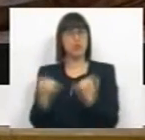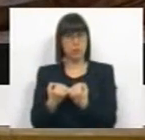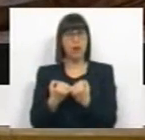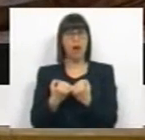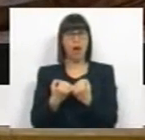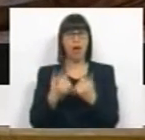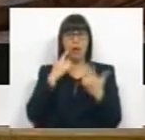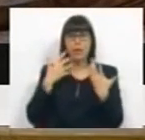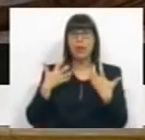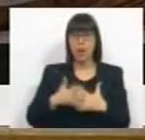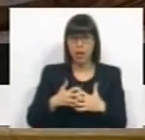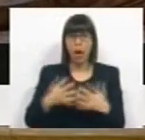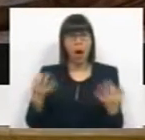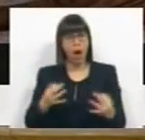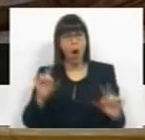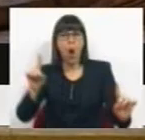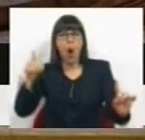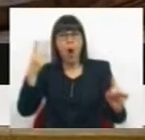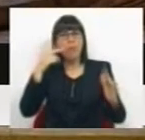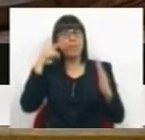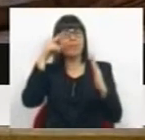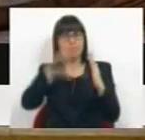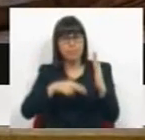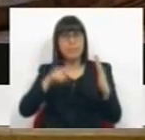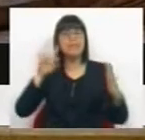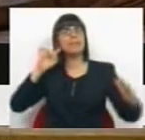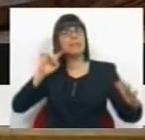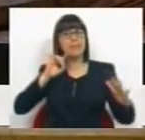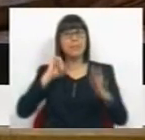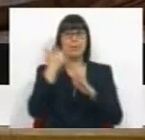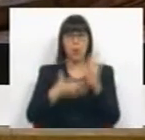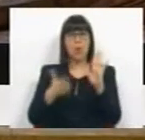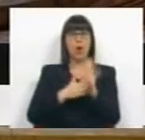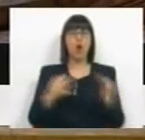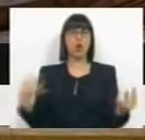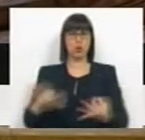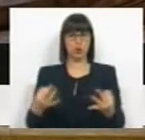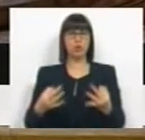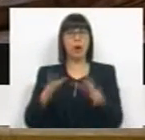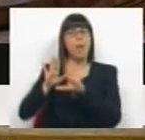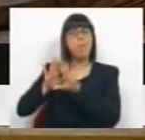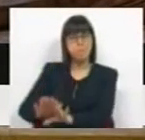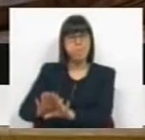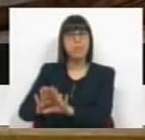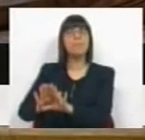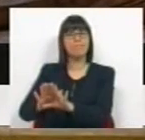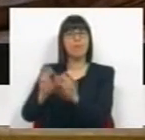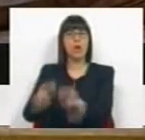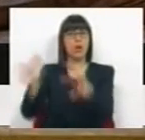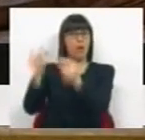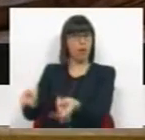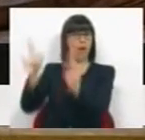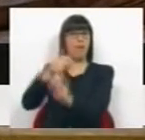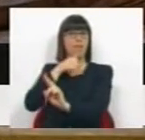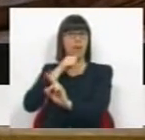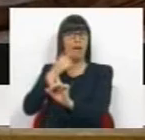social. E se dúvidas houvesse, bastaria atender à importância que a Constituição teve para travar uma parte do